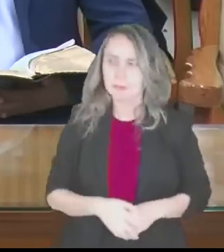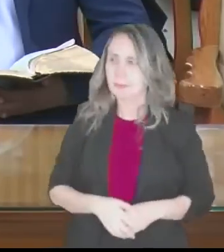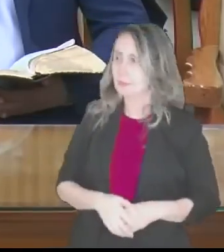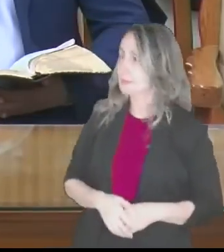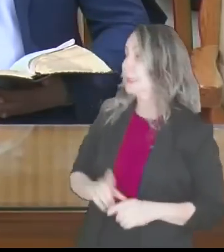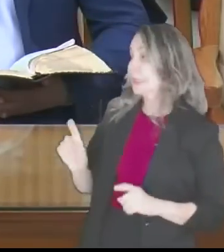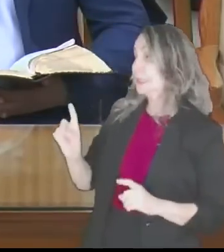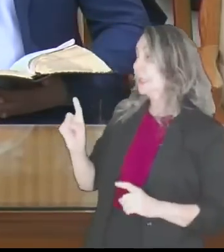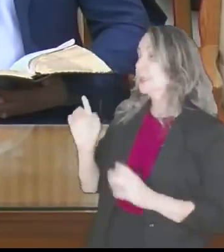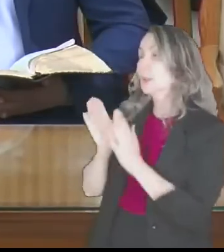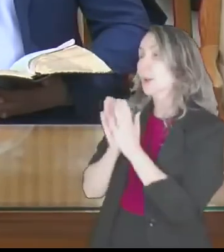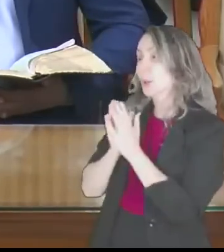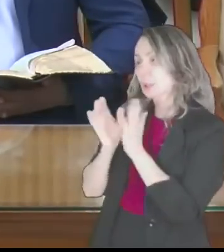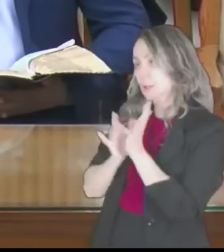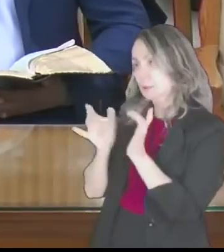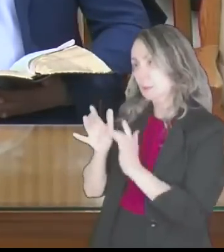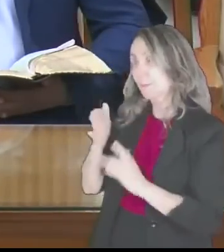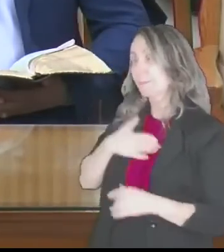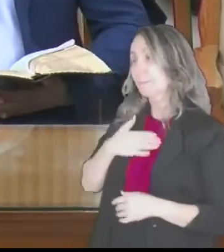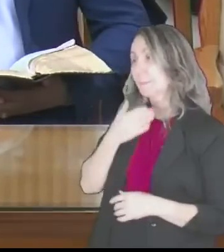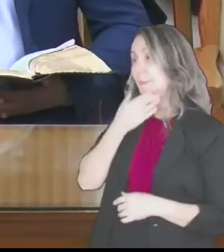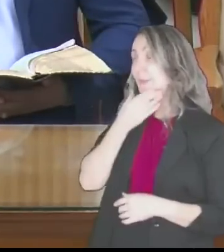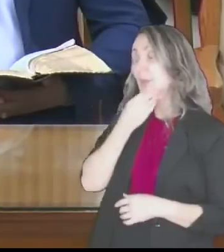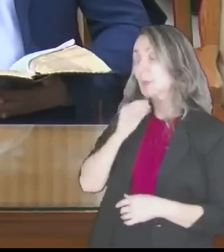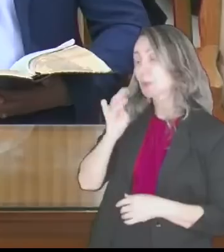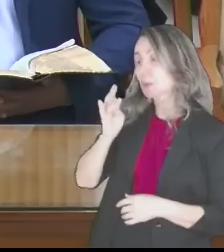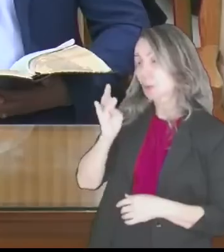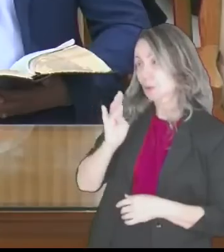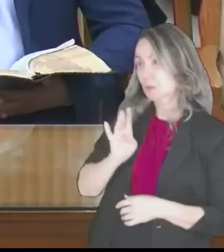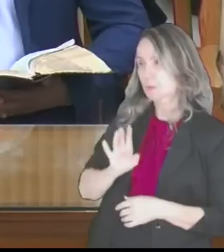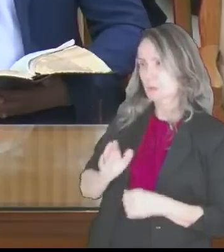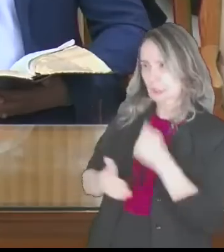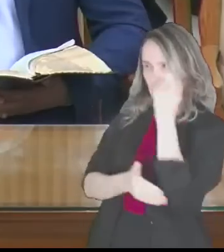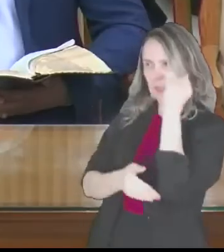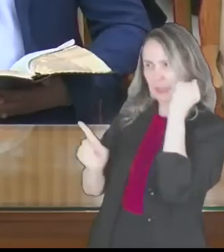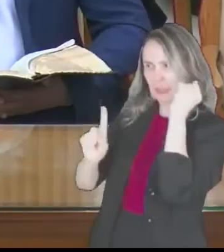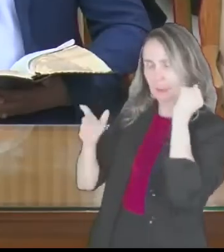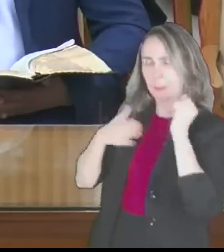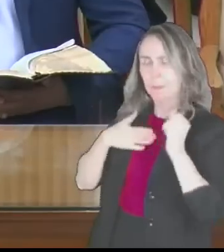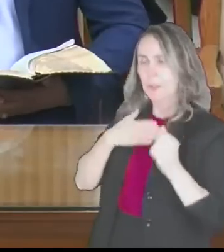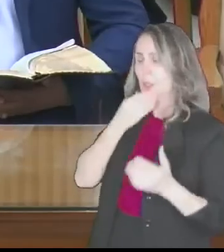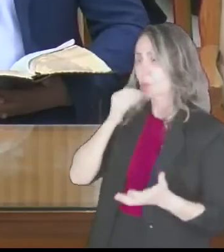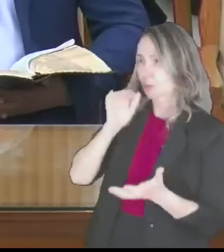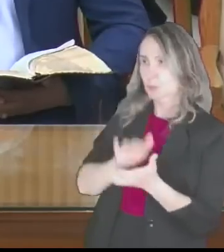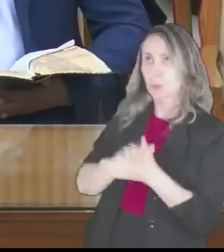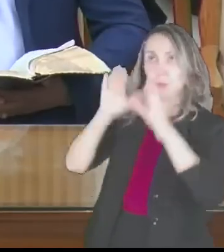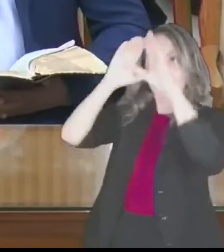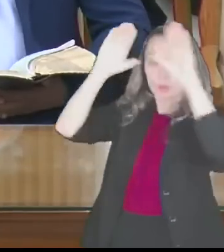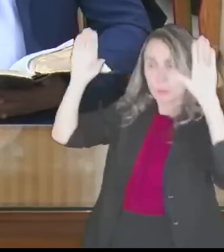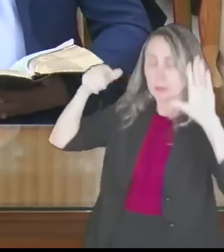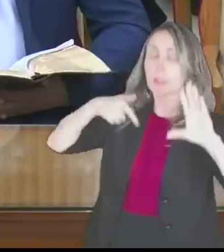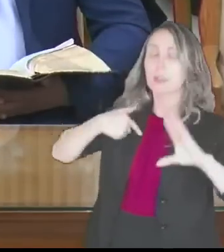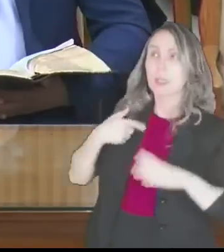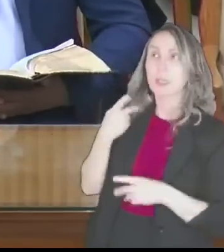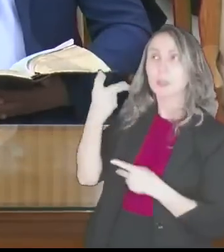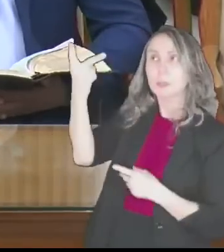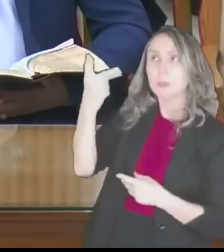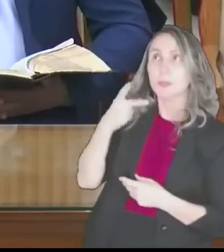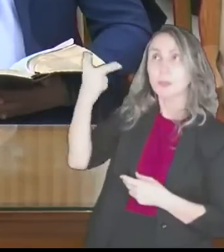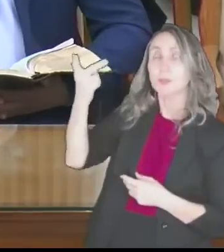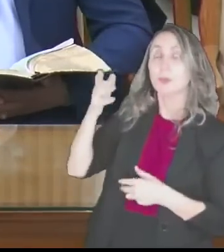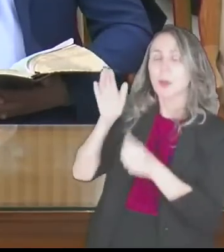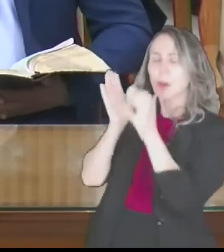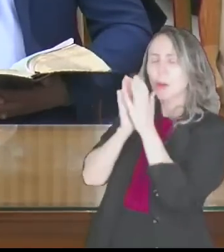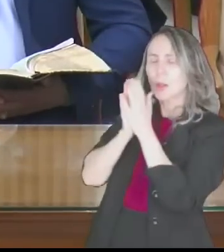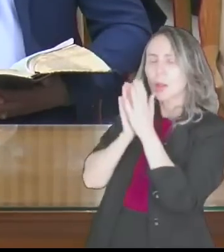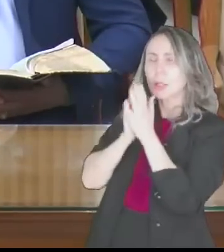Deus. É que eu estou com meu noivo aqui. Não tenha ciúme não, mulher, que eu estou aqui com meu esposo celestial. Eu estou aqui falando com ele,